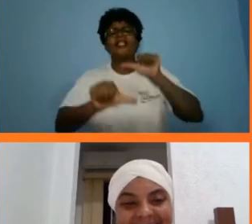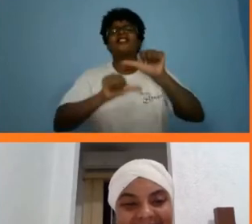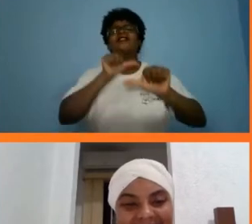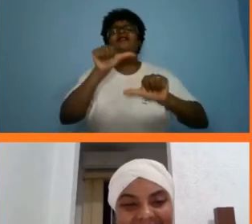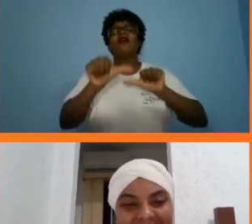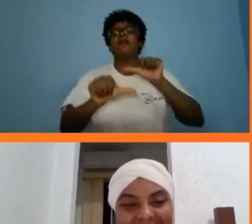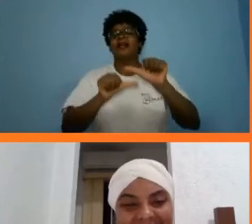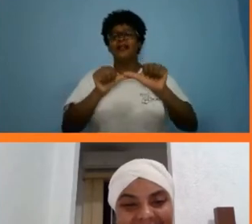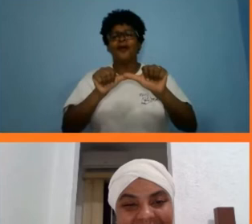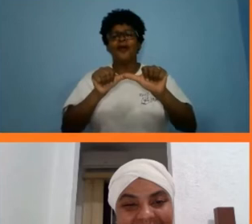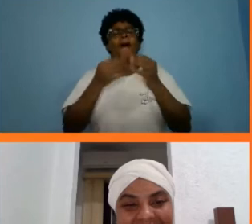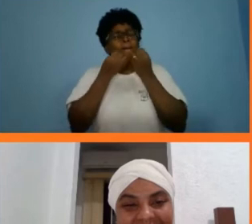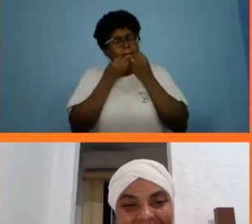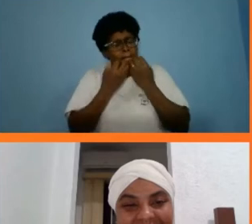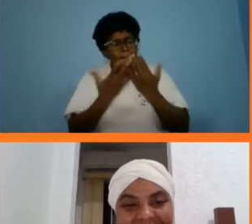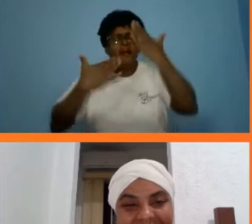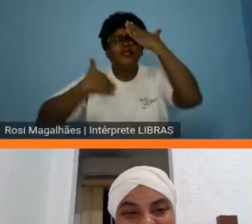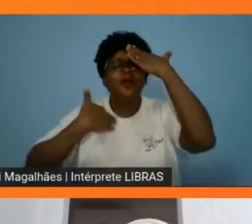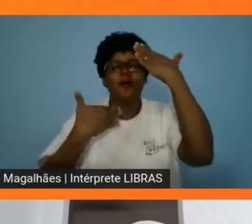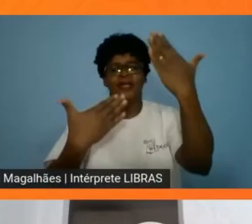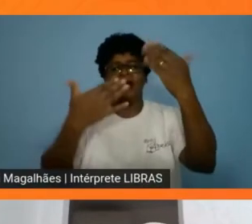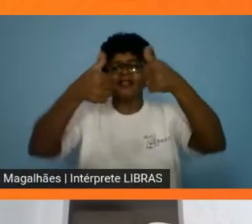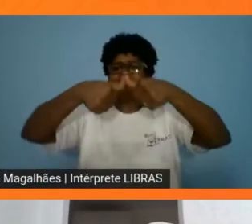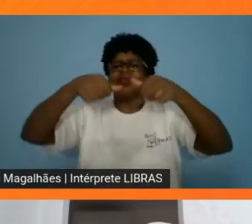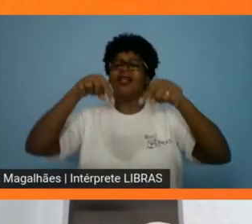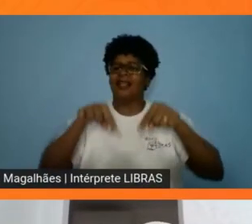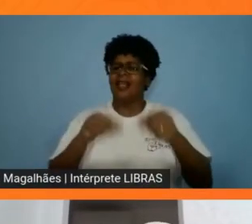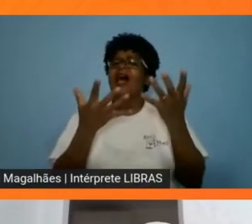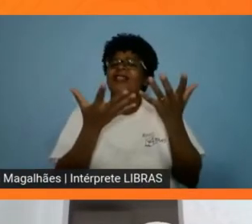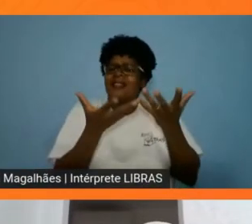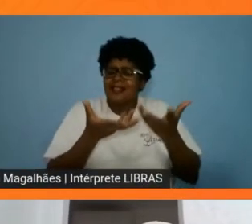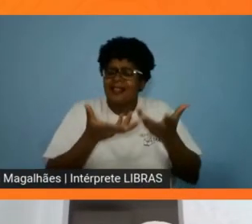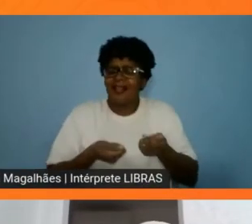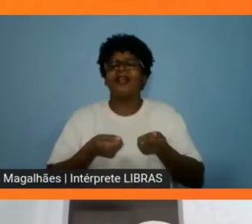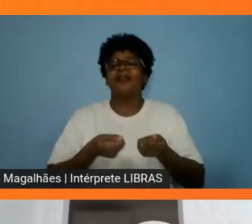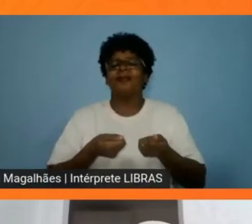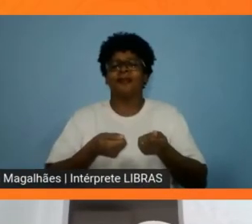cada uma. Muito obrigada pelo convite, por aceitar o convite.